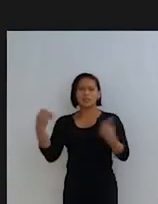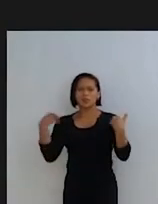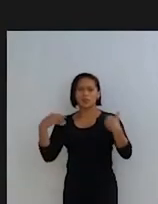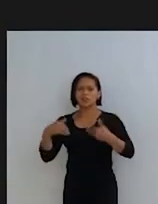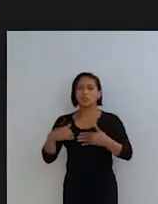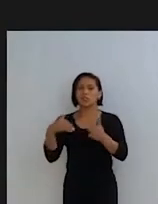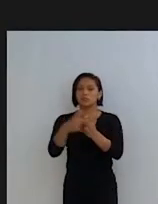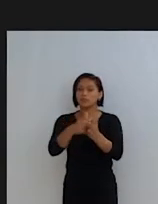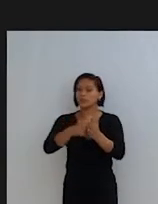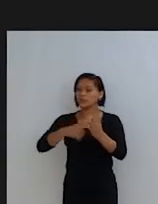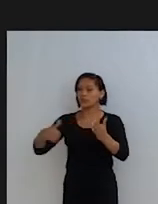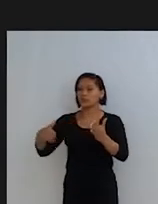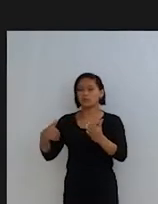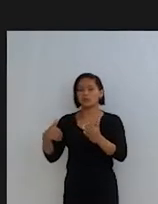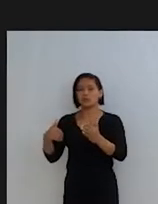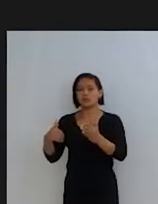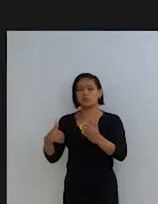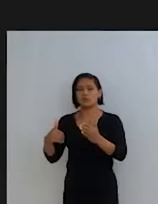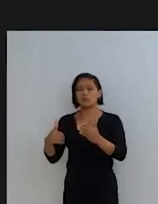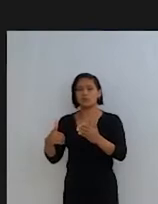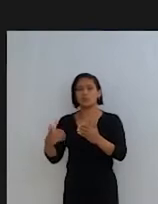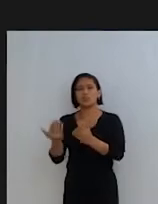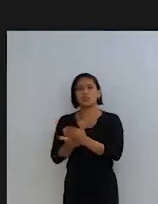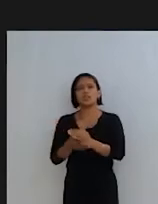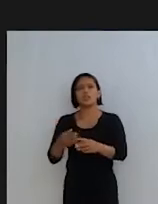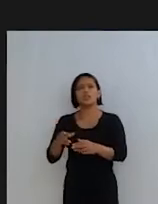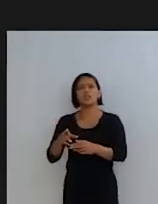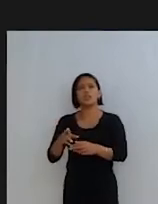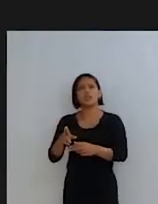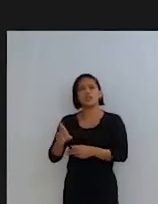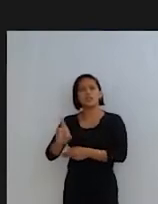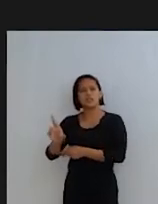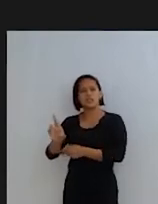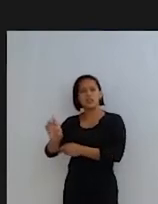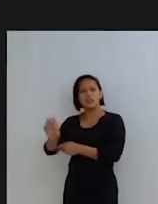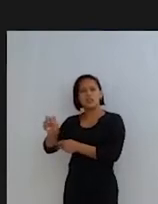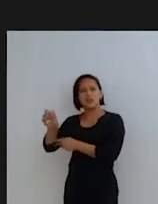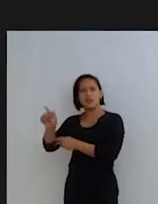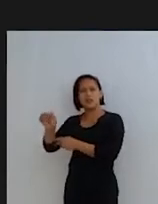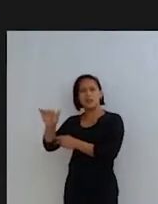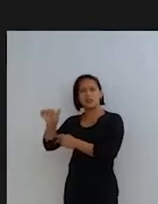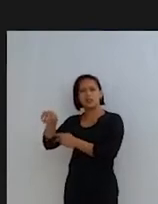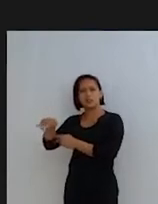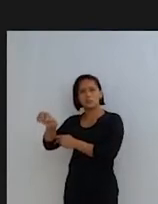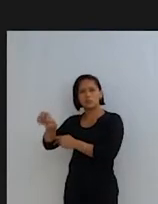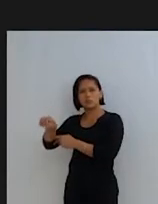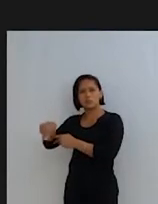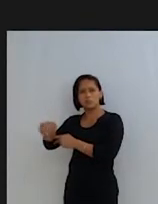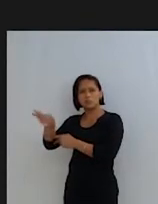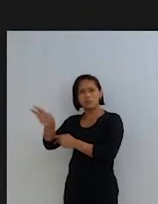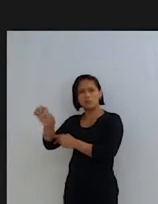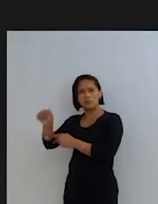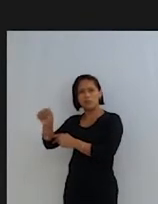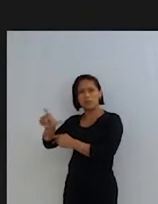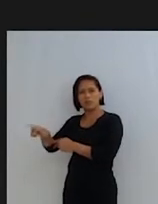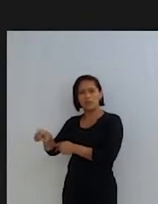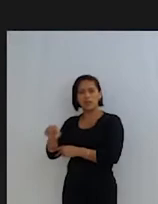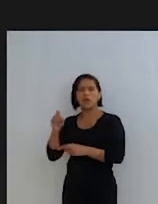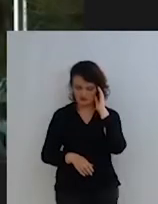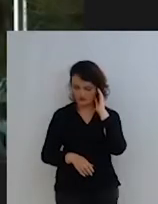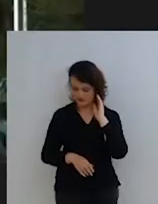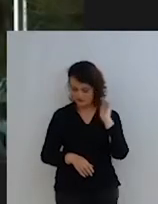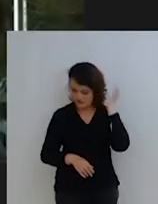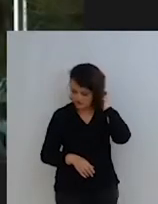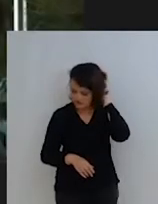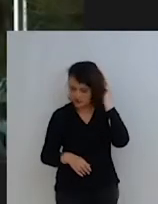destacou que os crimes atribuídos a sérgio cabral são graves e que a prisão onde ele está não tem superlotação e que é possível adotar medidas de